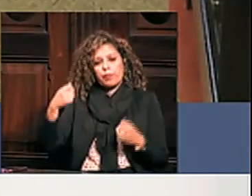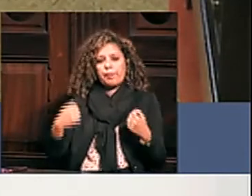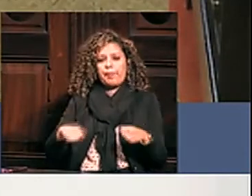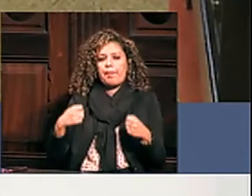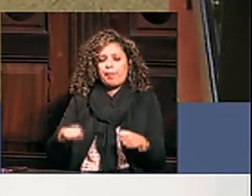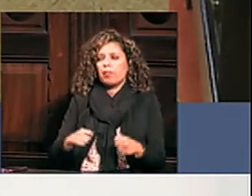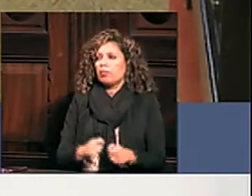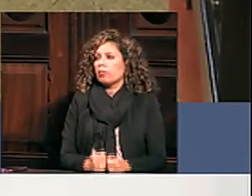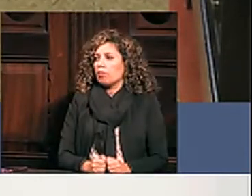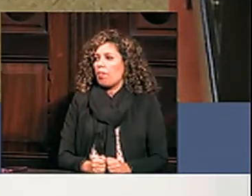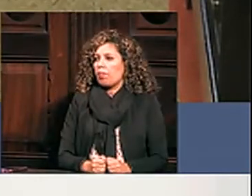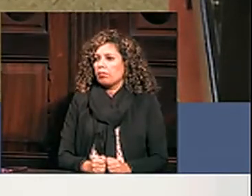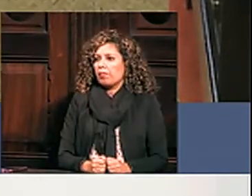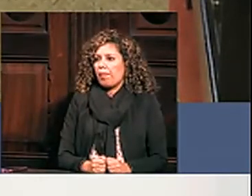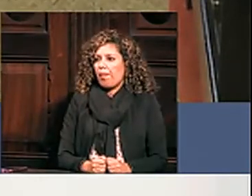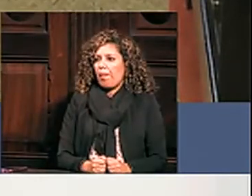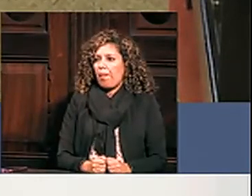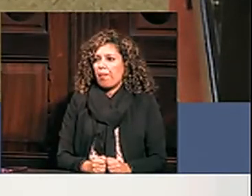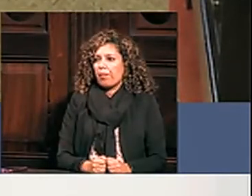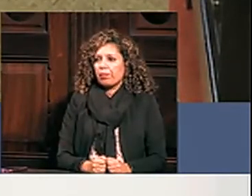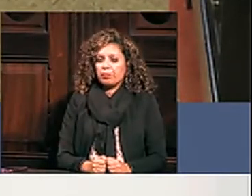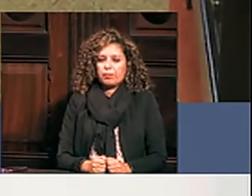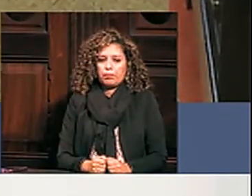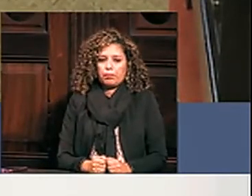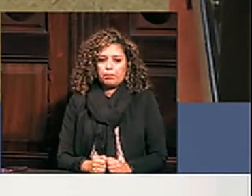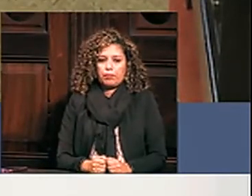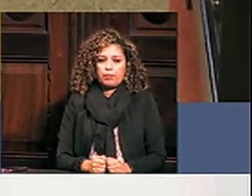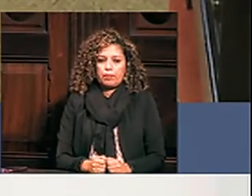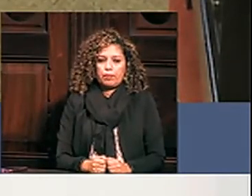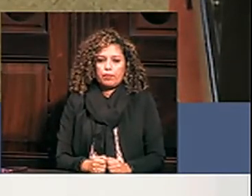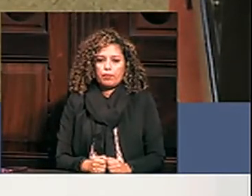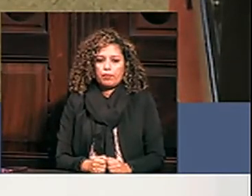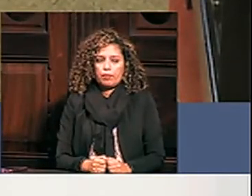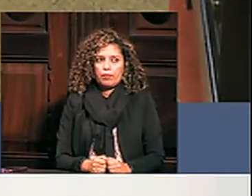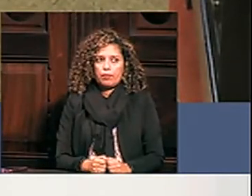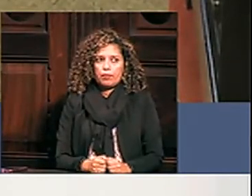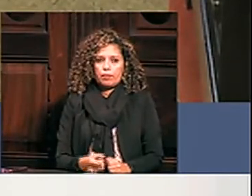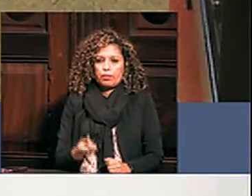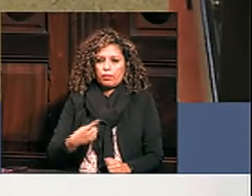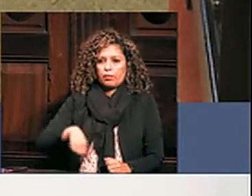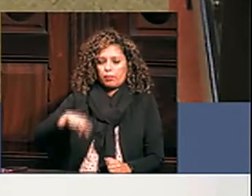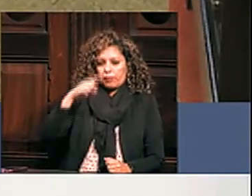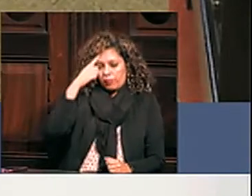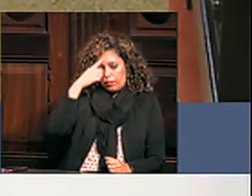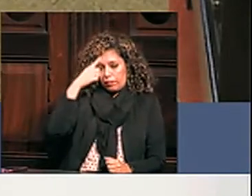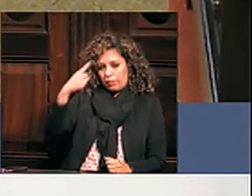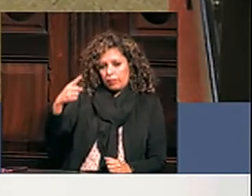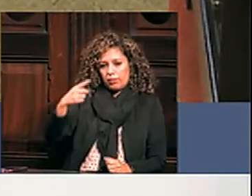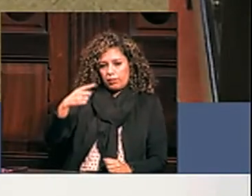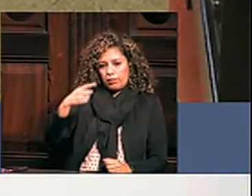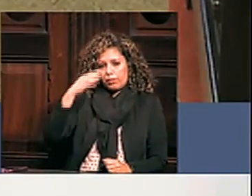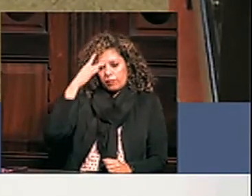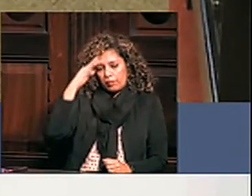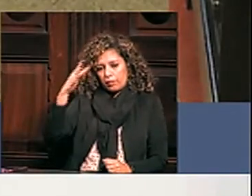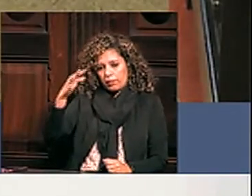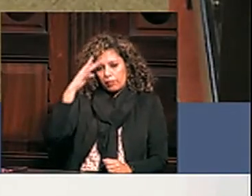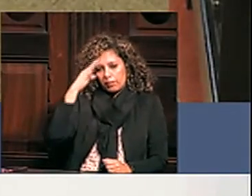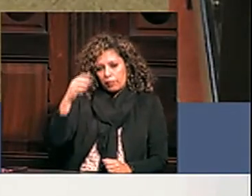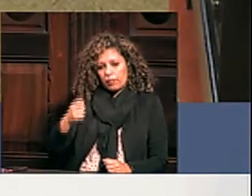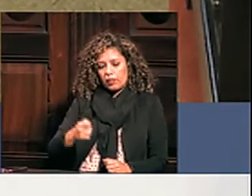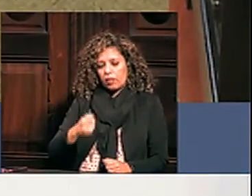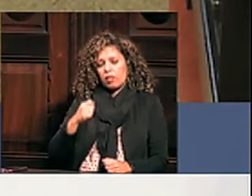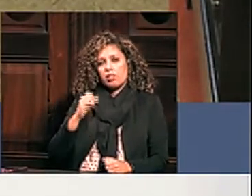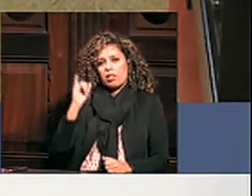por botijão, R$ 3,50 de redução, não é bem assim, é um pouco mais, porque é imposto